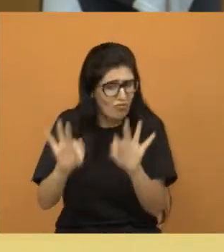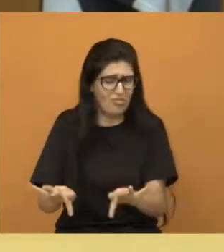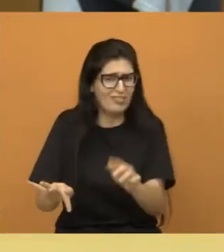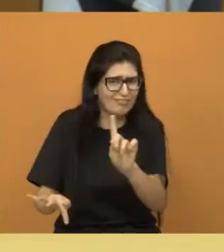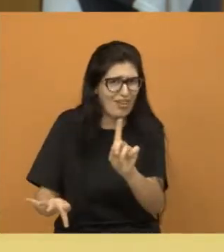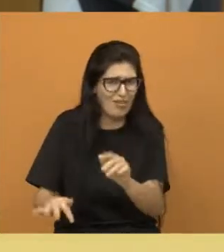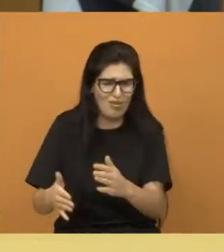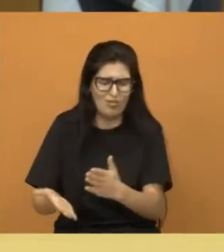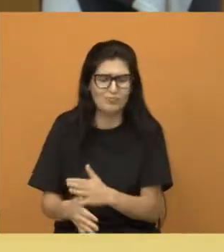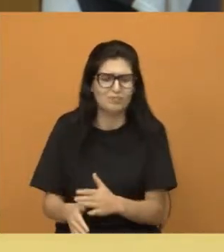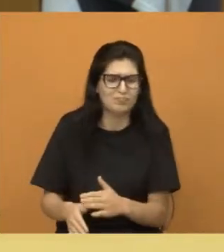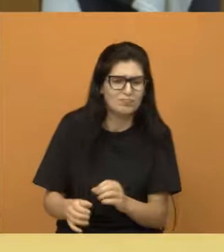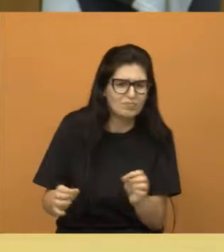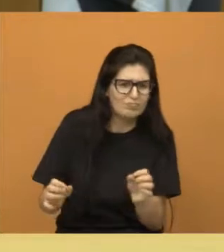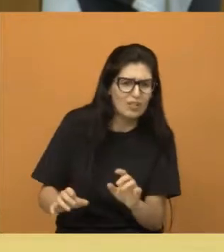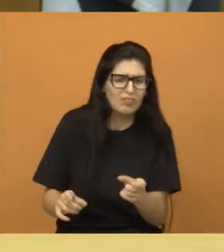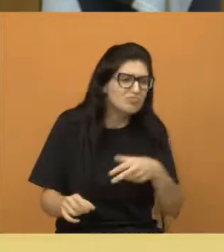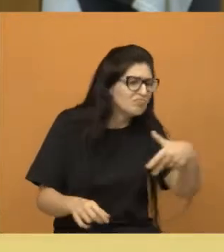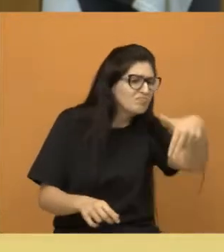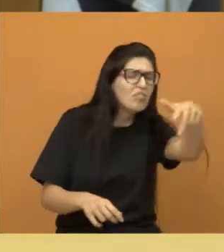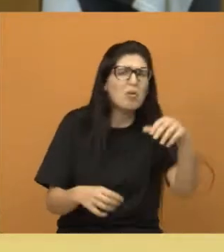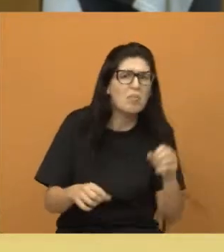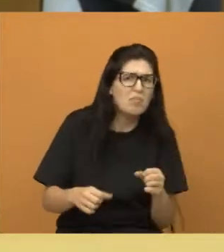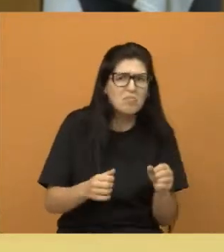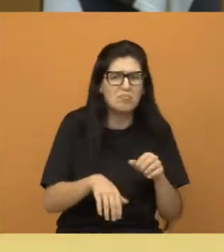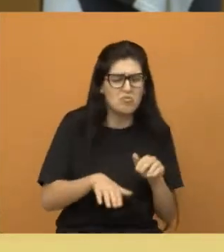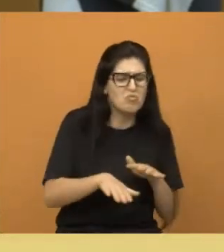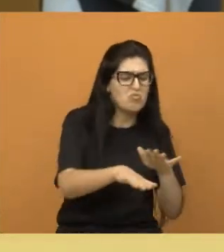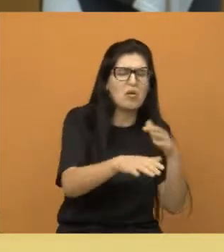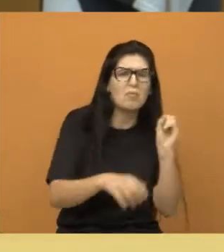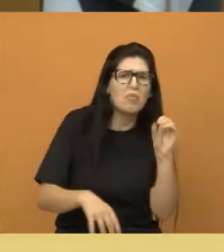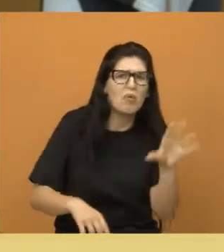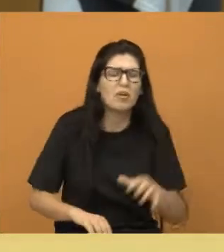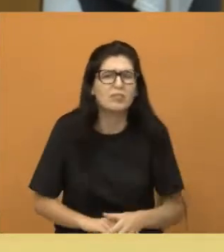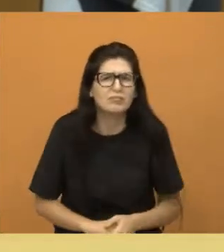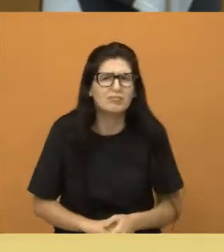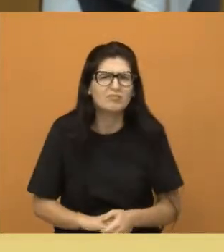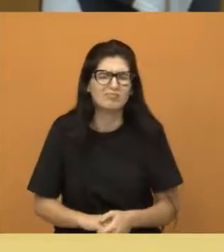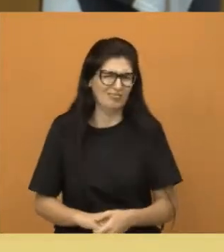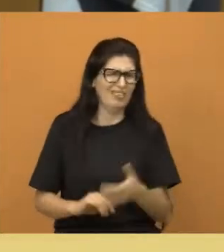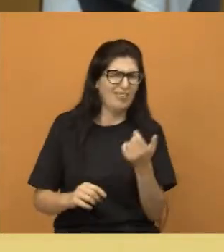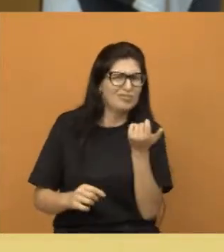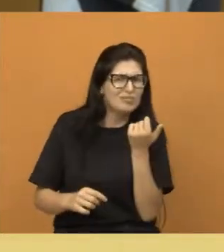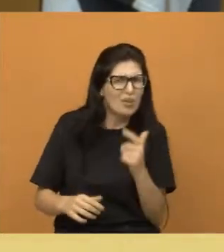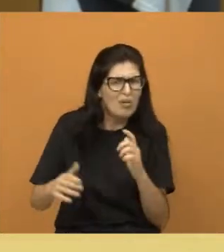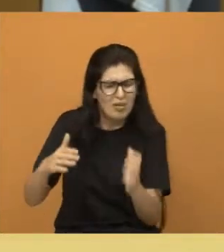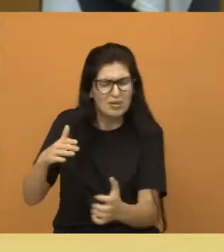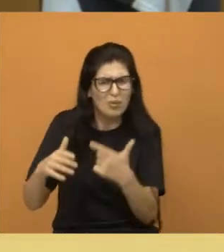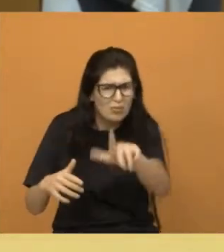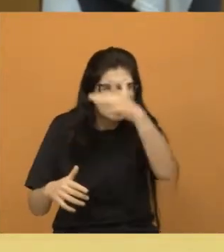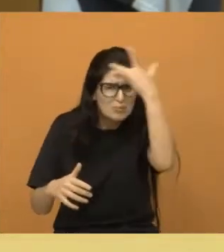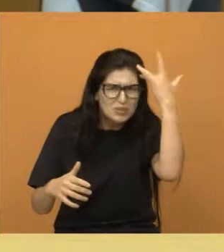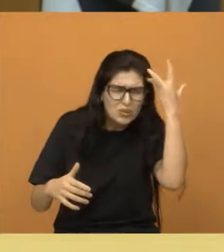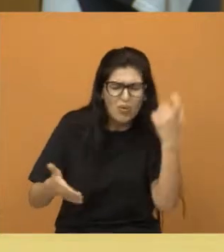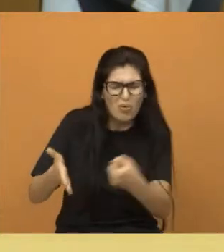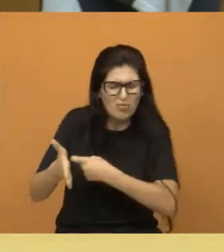Agora esses 28 cargos, tá? Próximo a executivo, né? Porque são